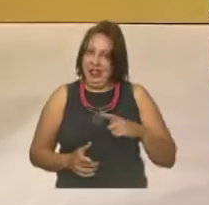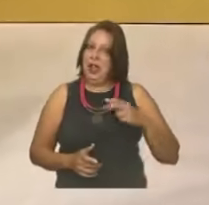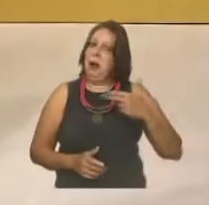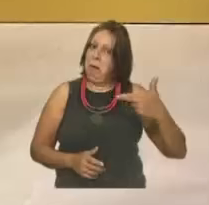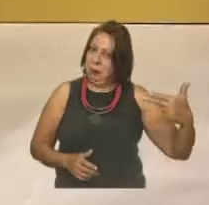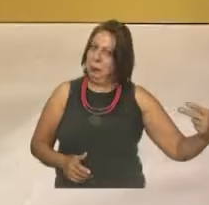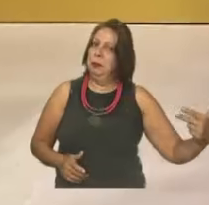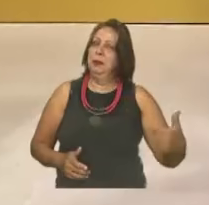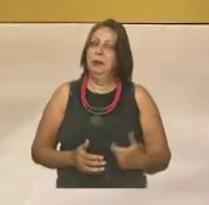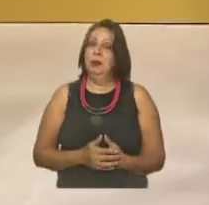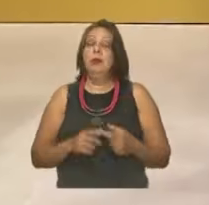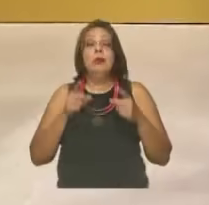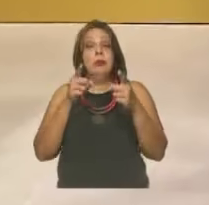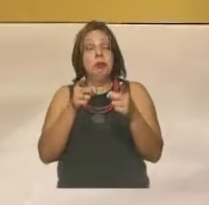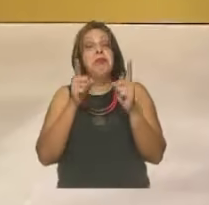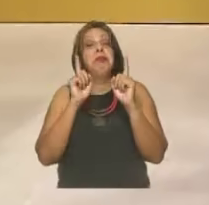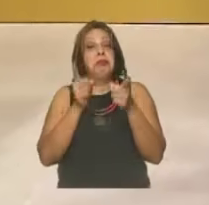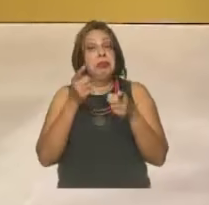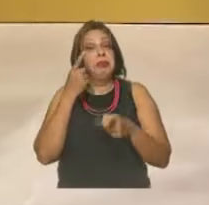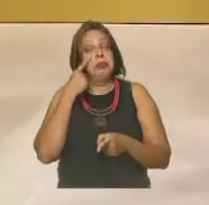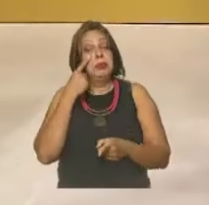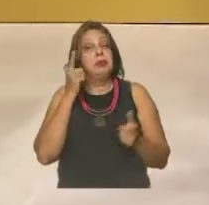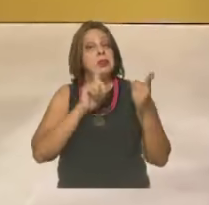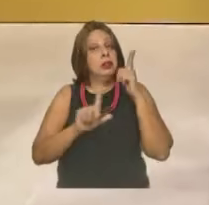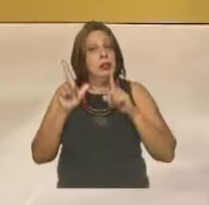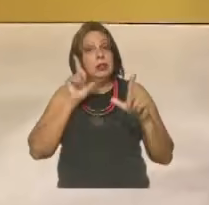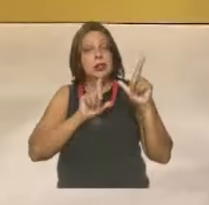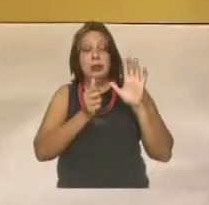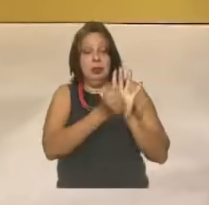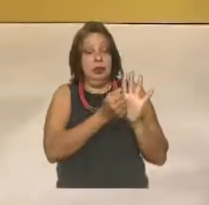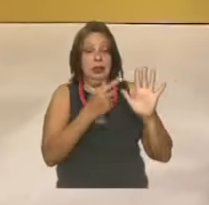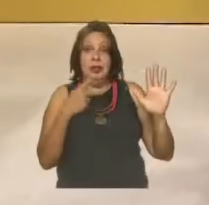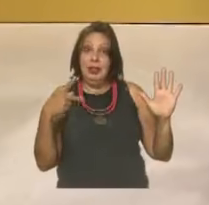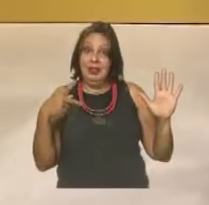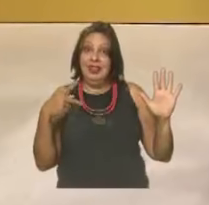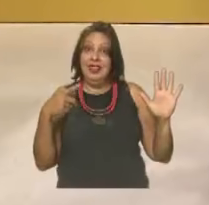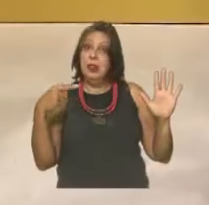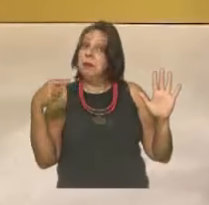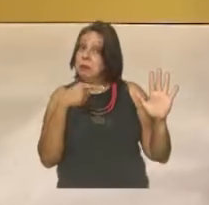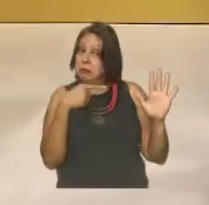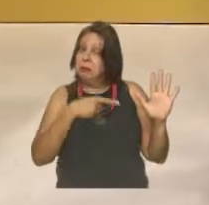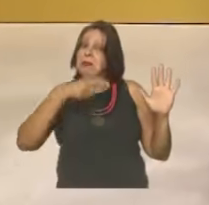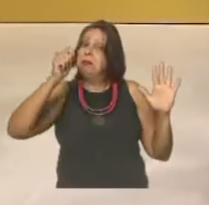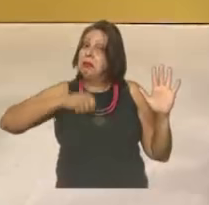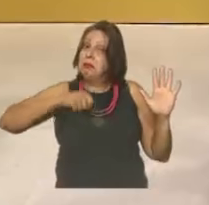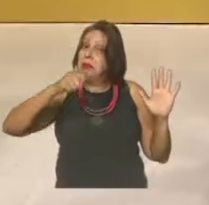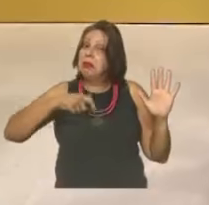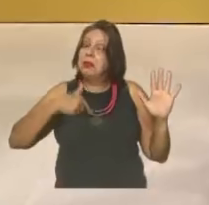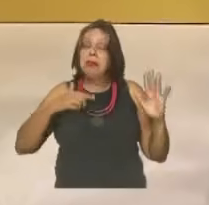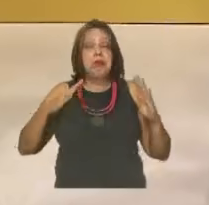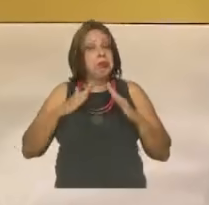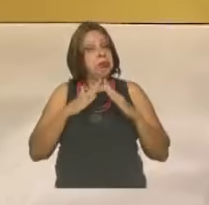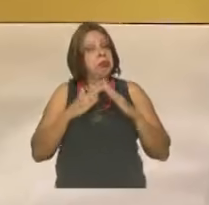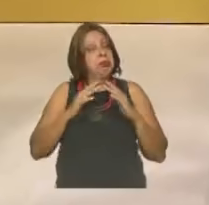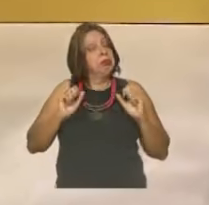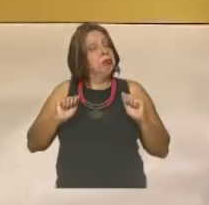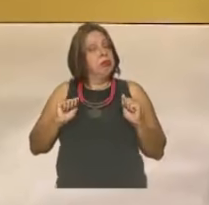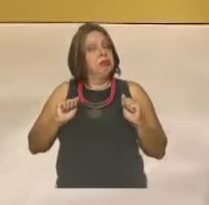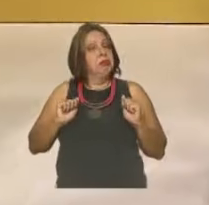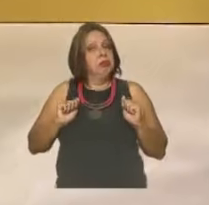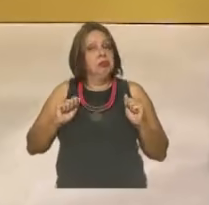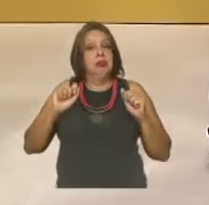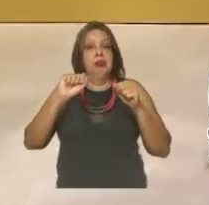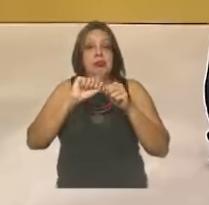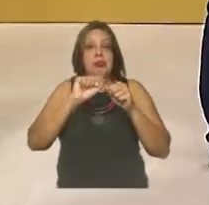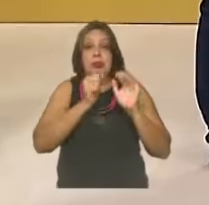tá? É verdade. E você viu quanta gente já foi contemplada pelo aplicativo? Você pode também, né? Sem sair de casa, pelo aplicativo